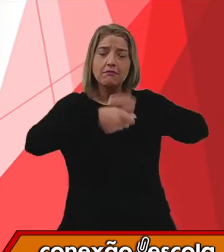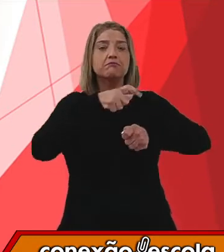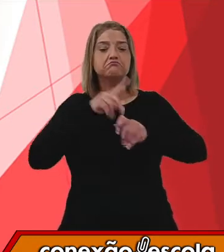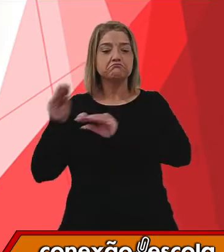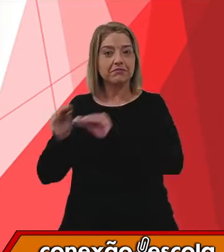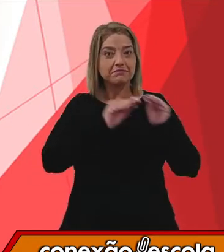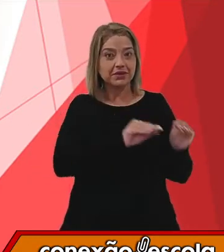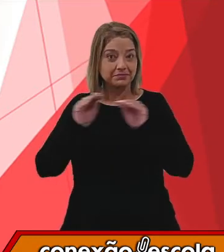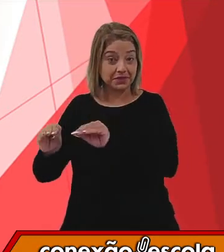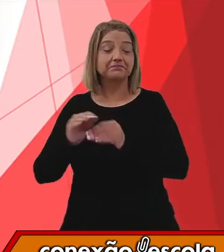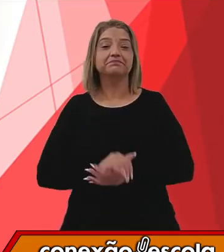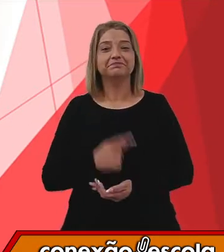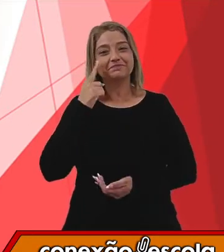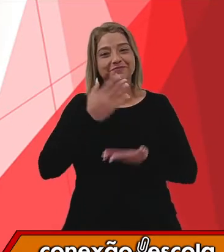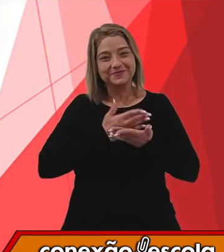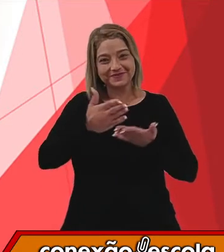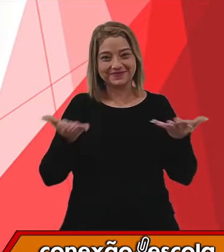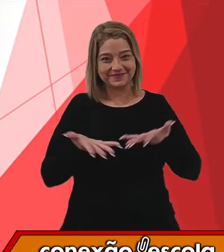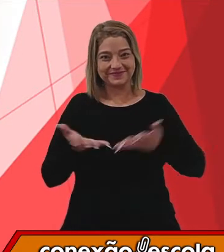deslocam. Vamos começar?